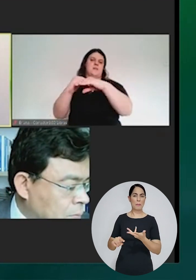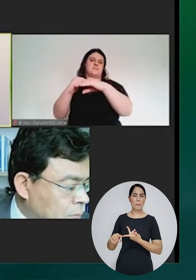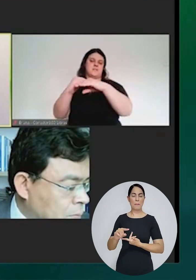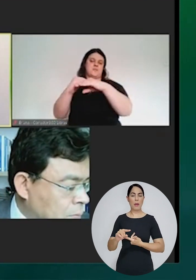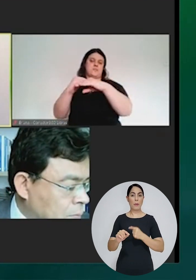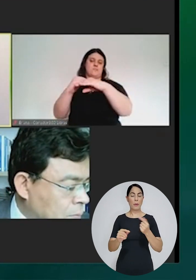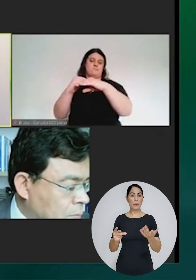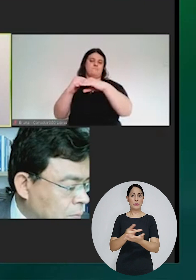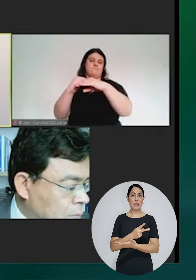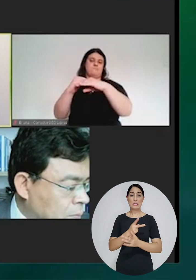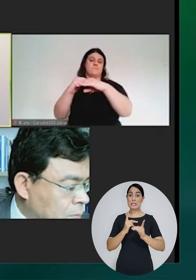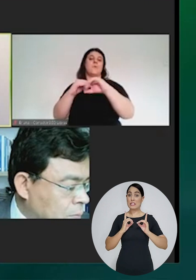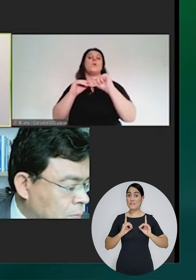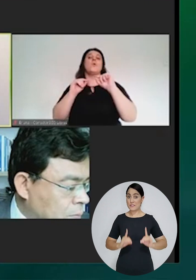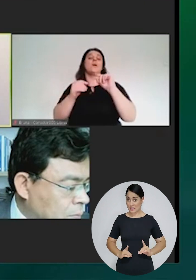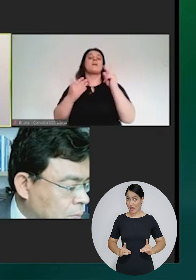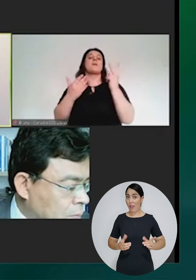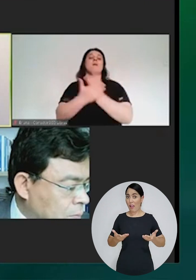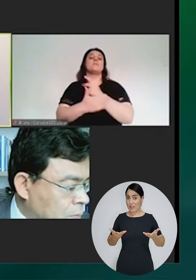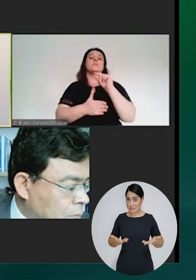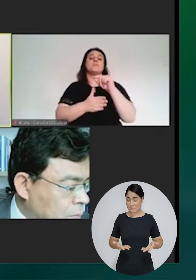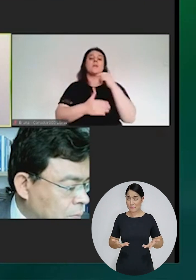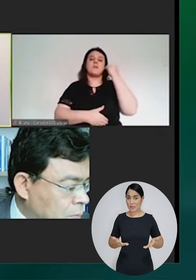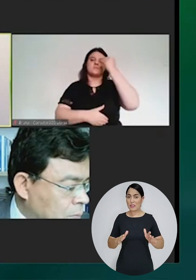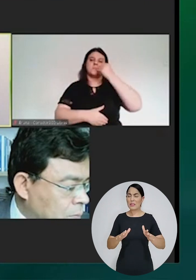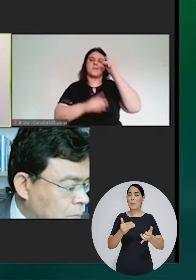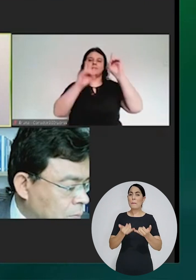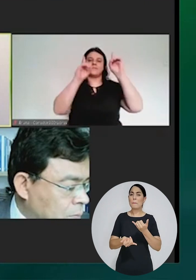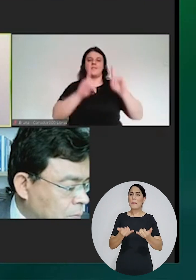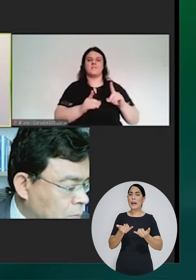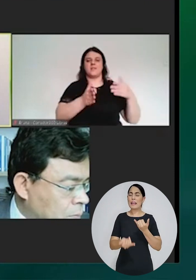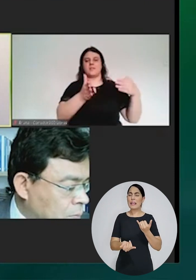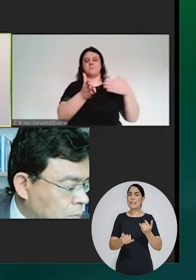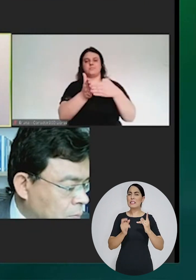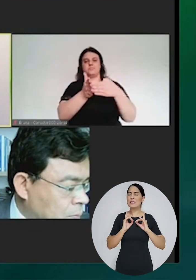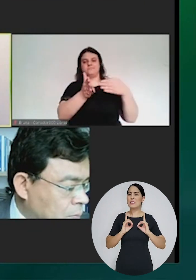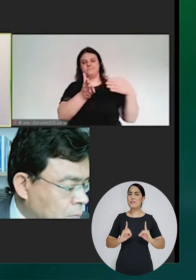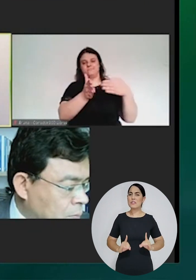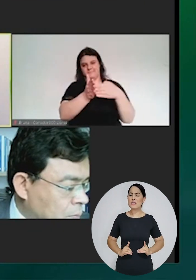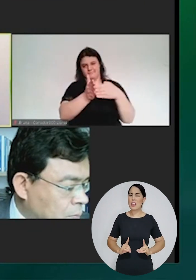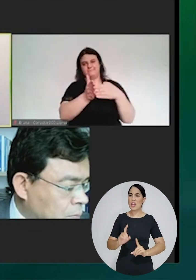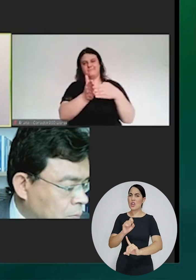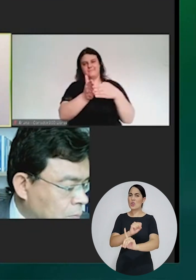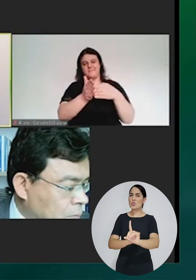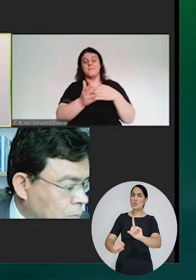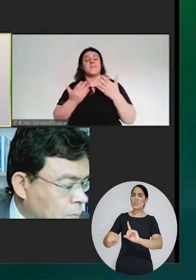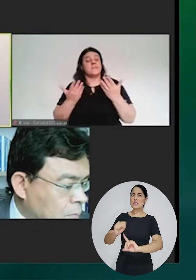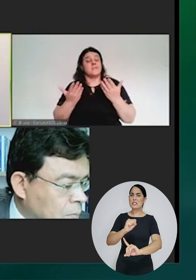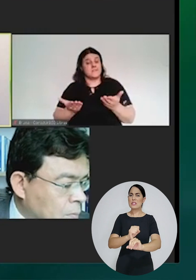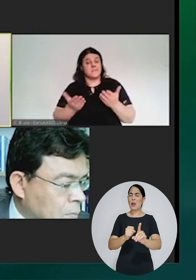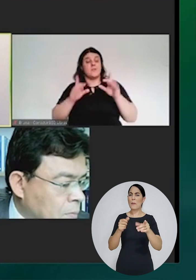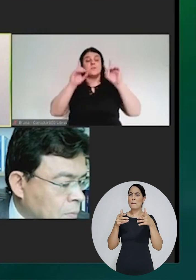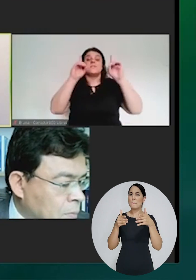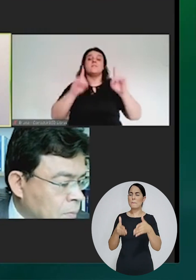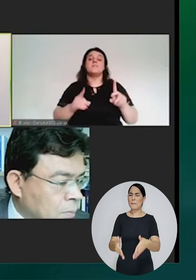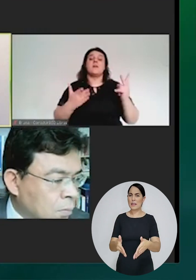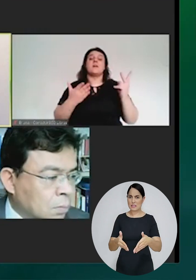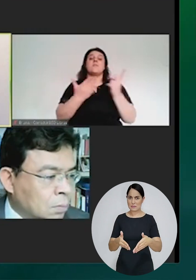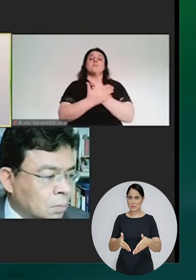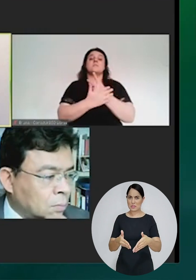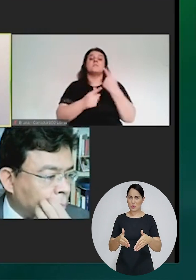que resultam na experiência da deficiência. Então, a deficiência ela passa a ser vista como resultado de